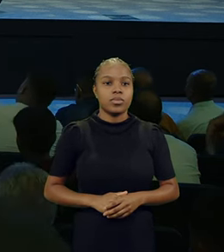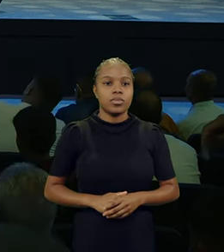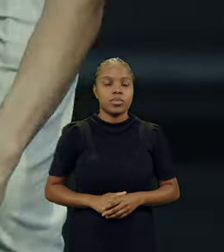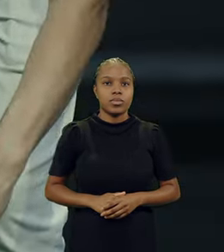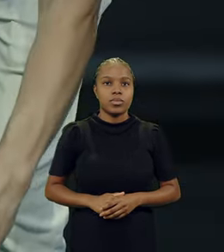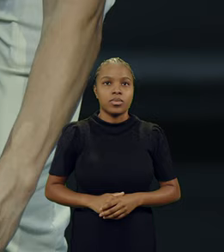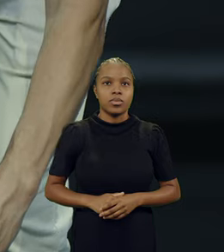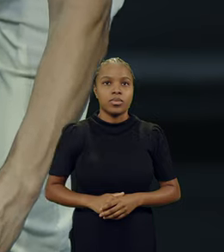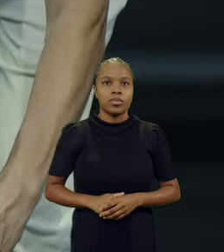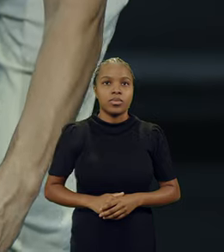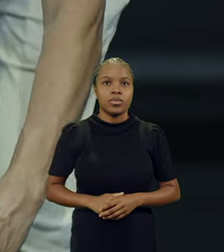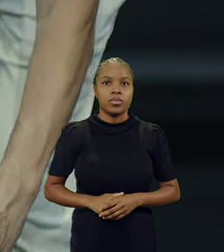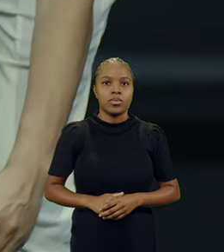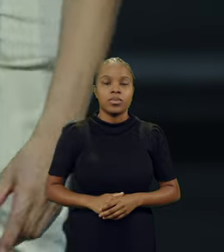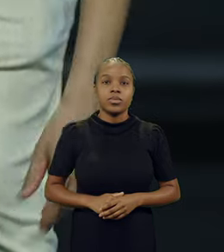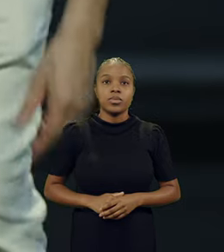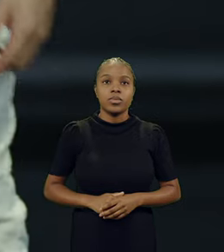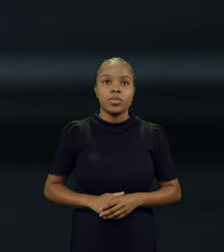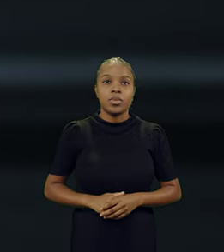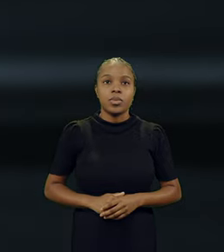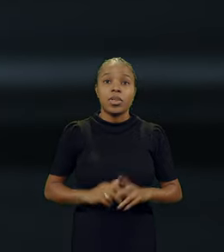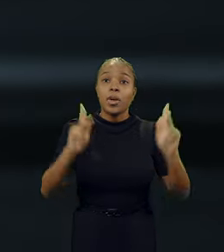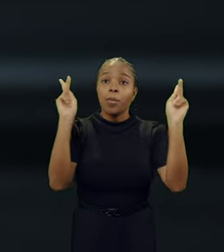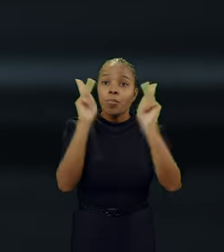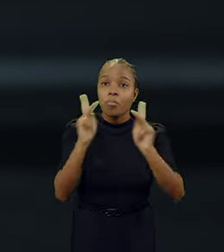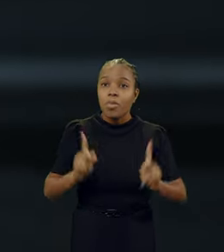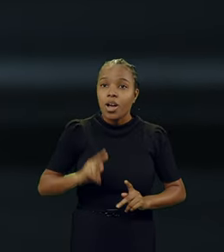Um saludo a todos com a paz do Senhor.